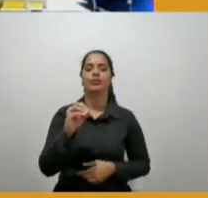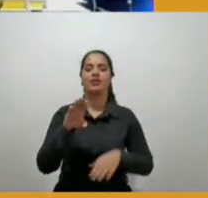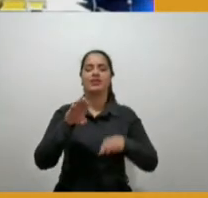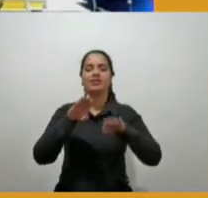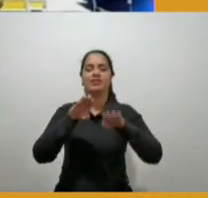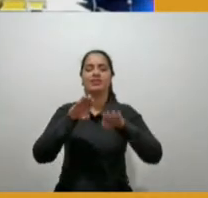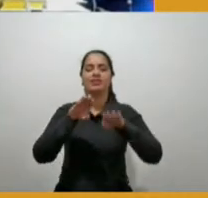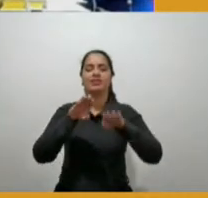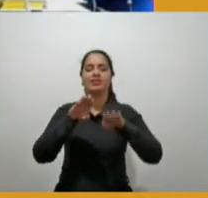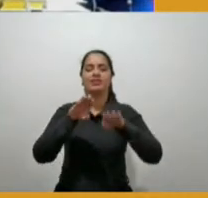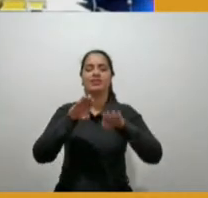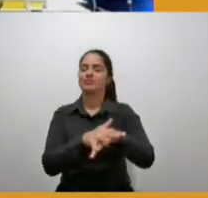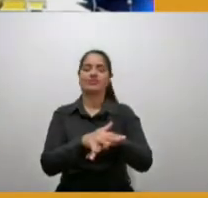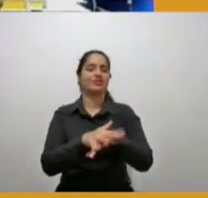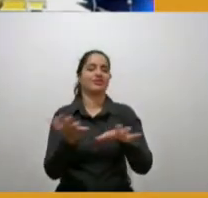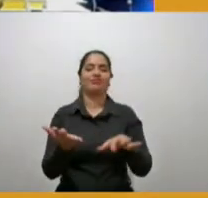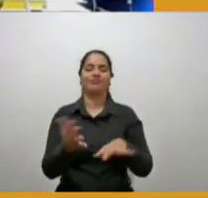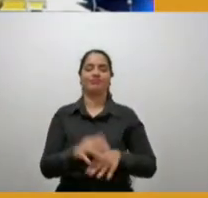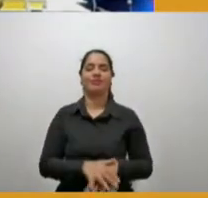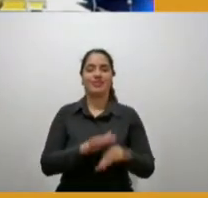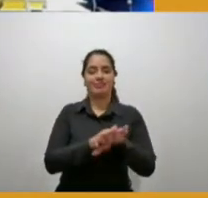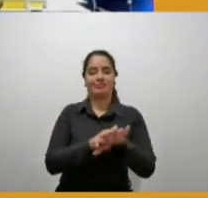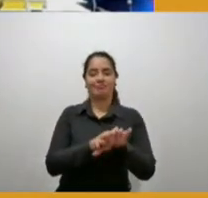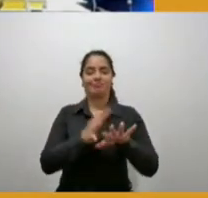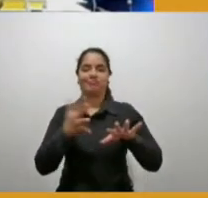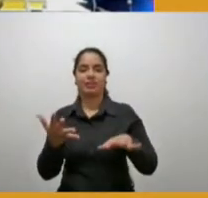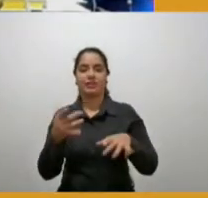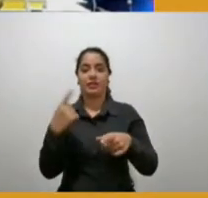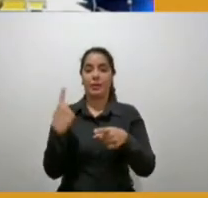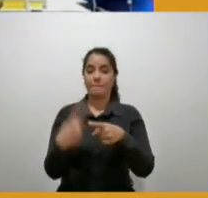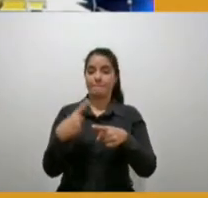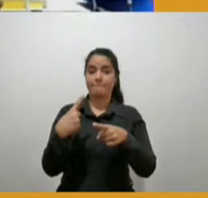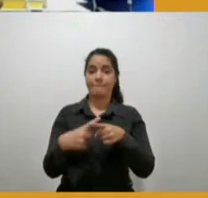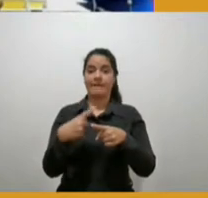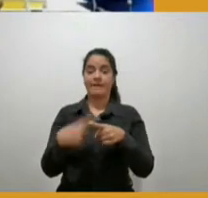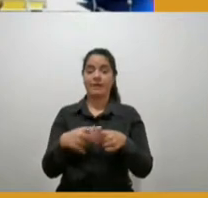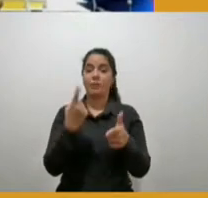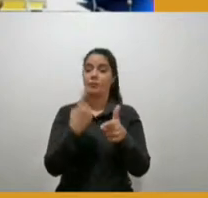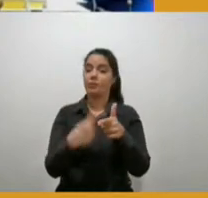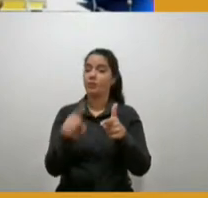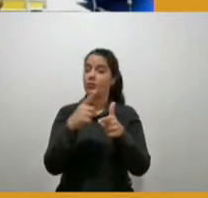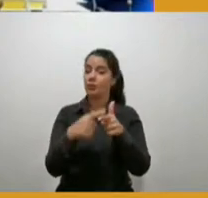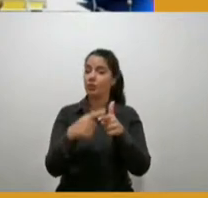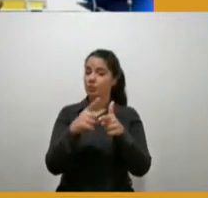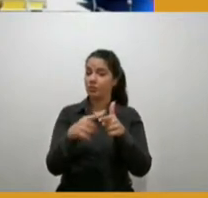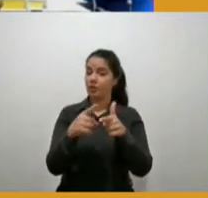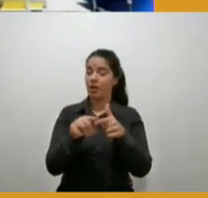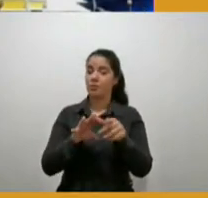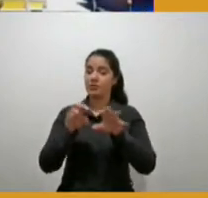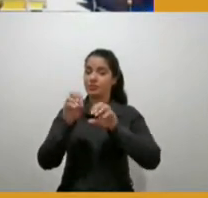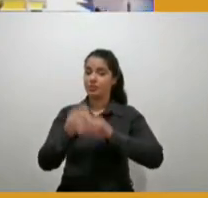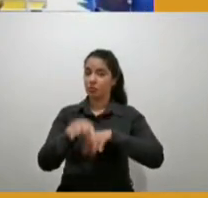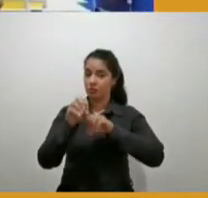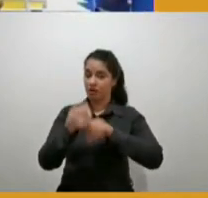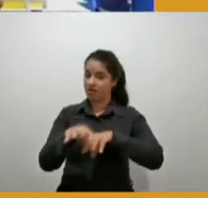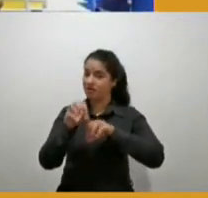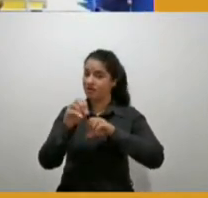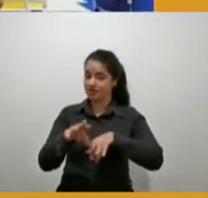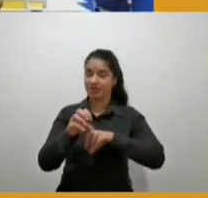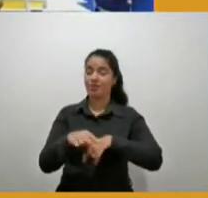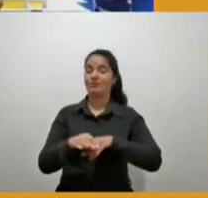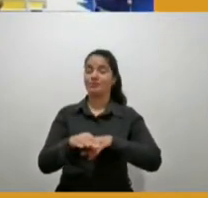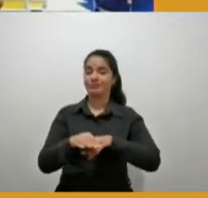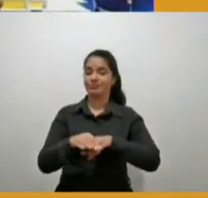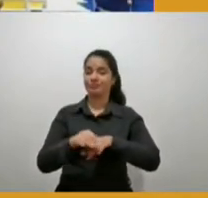quê? Porque nós temos um problema de formação e de educação completamente distinto. Ou